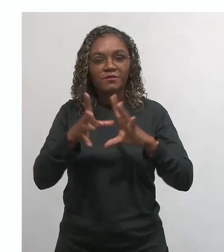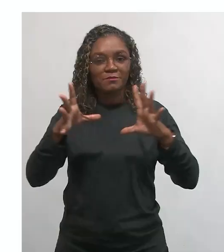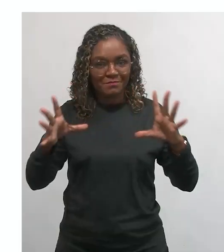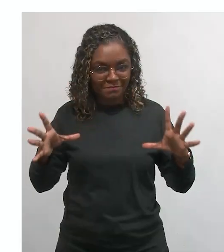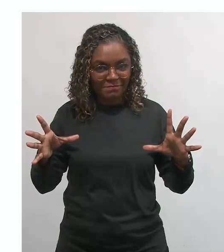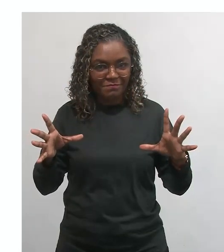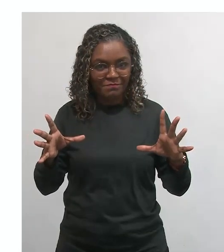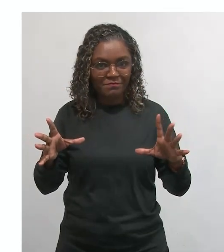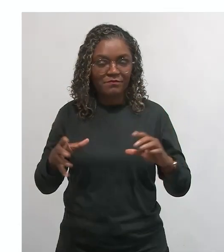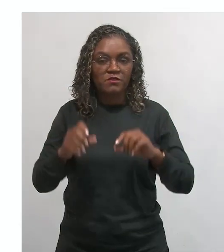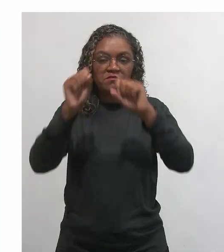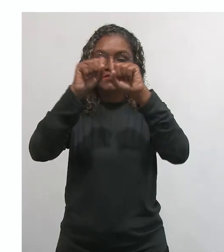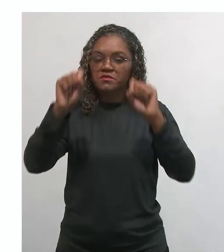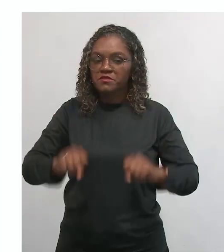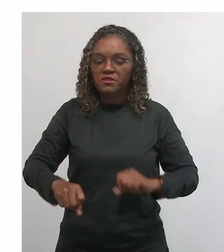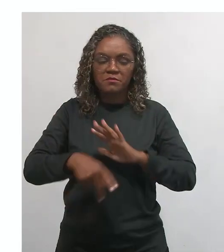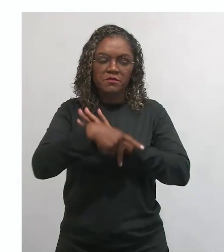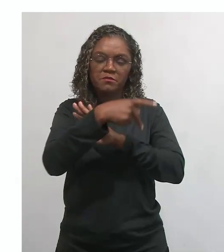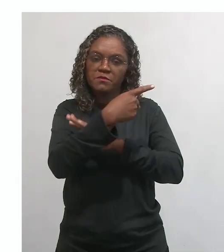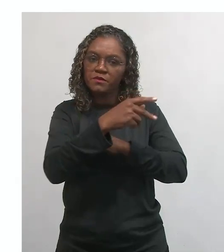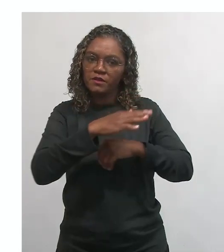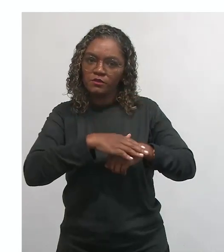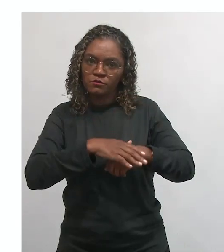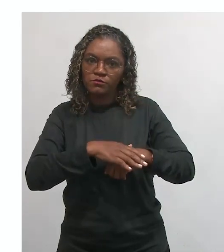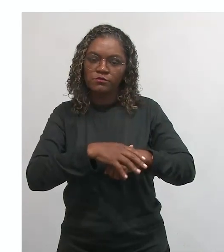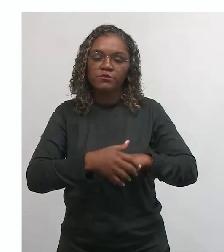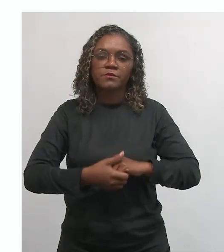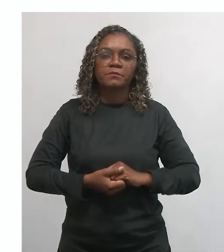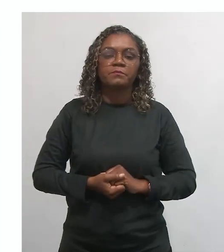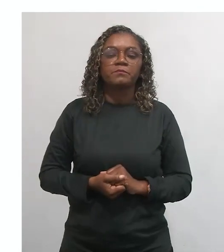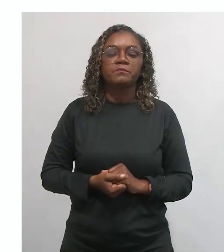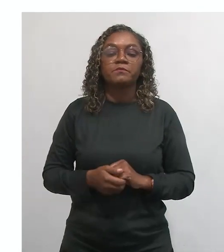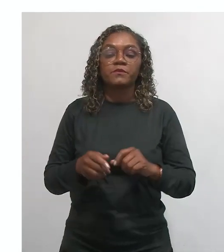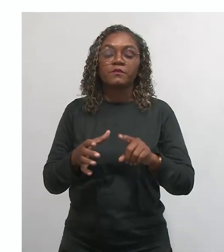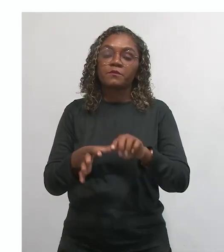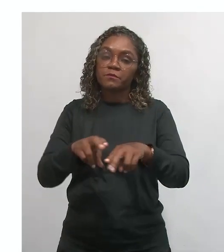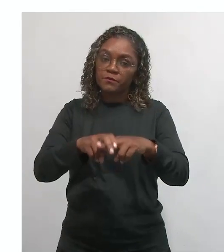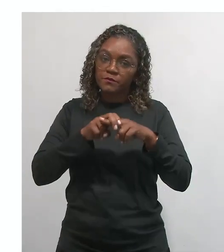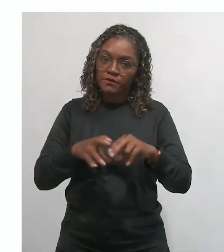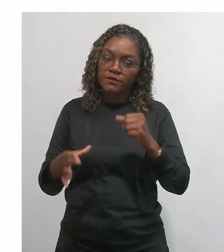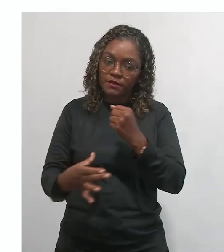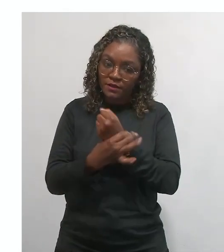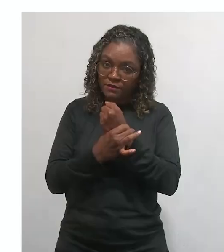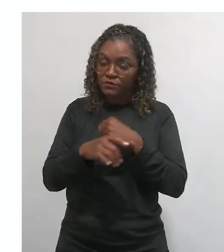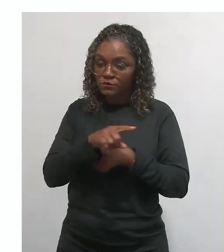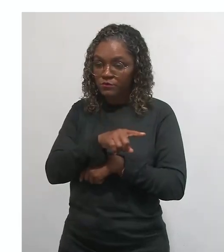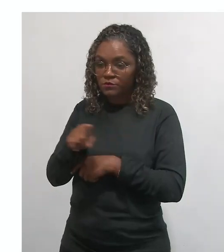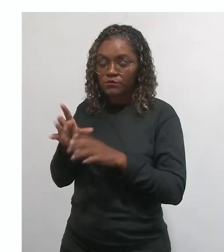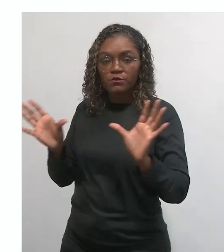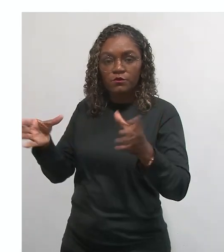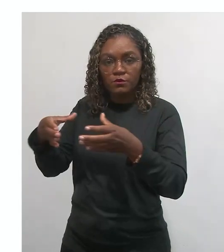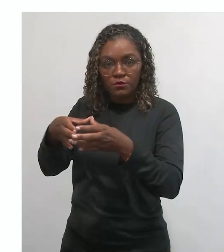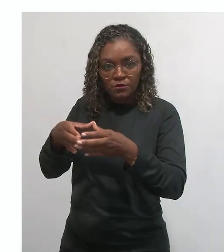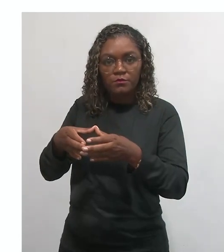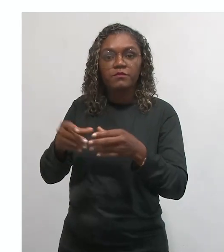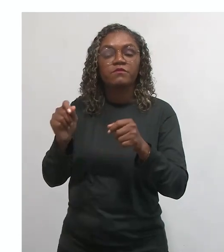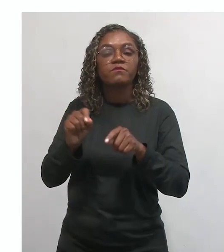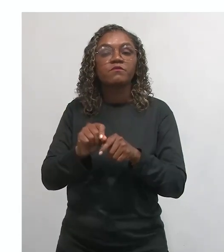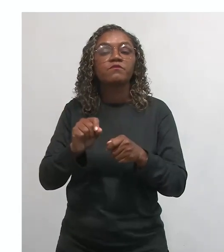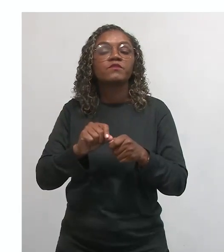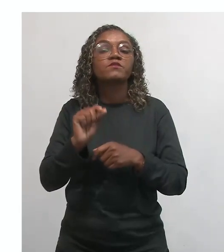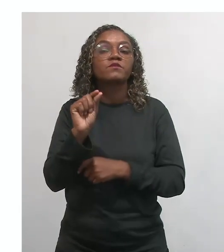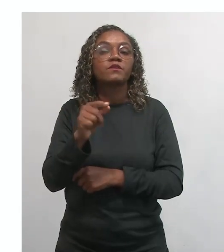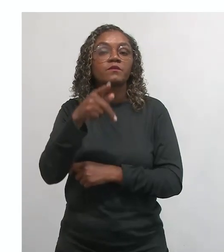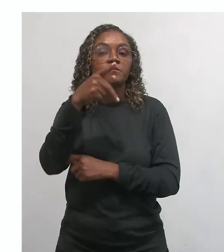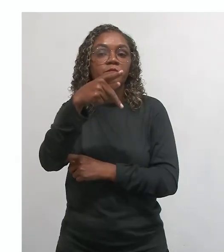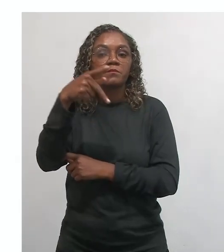rede ou do sistema de ensino que ele atua. Por isso, ele deve garantir a participação dos profissionais da escola na